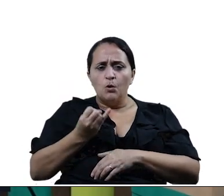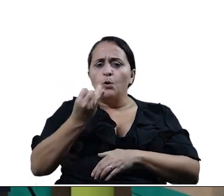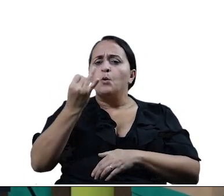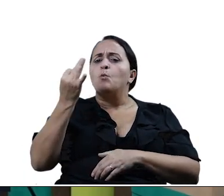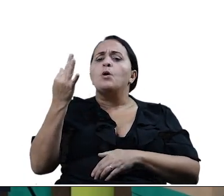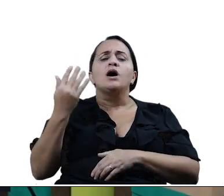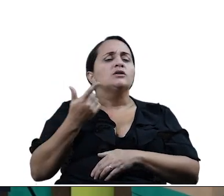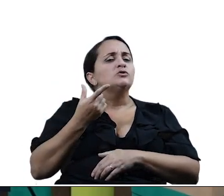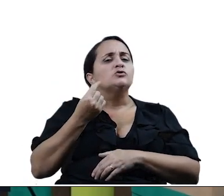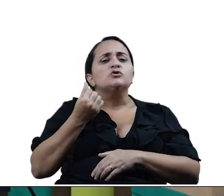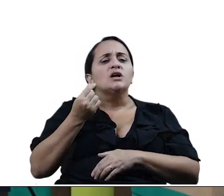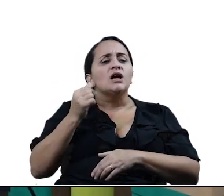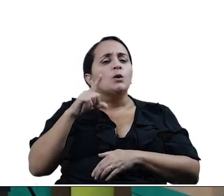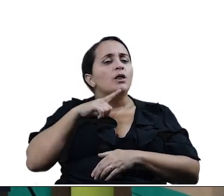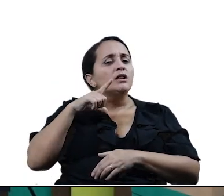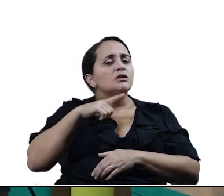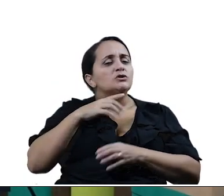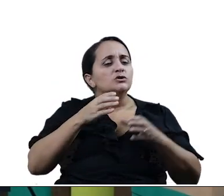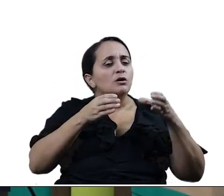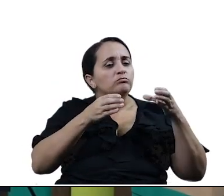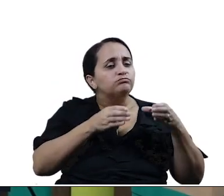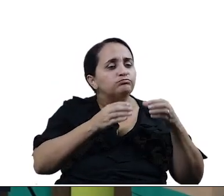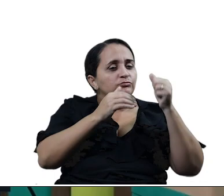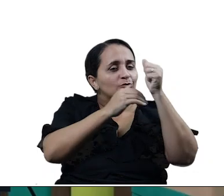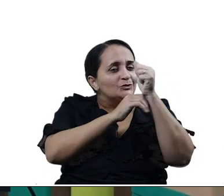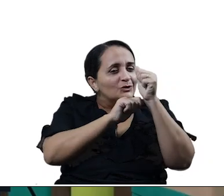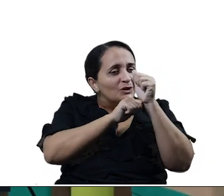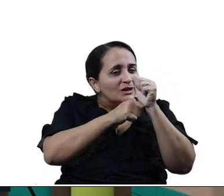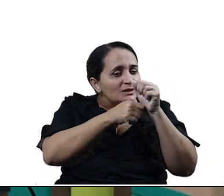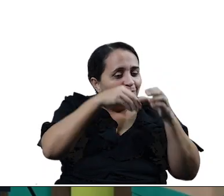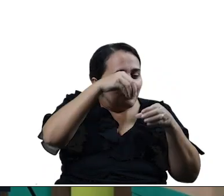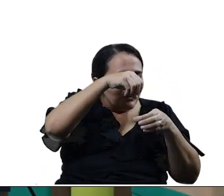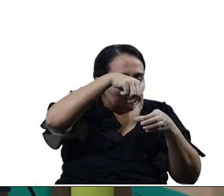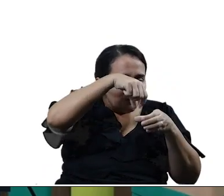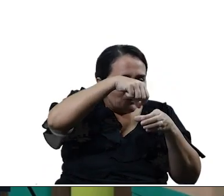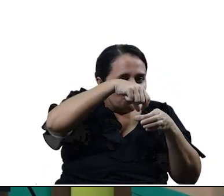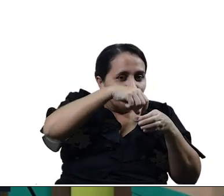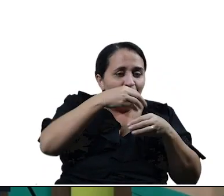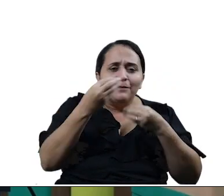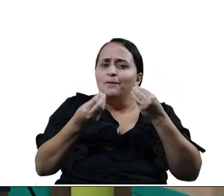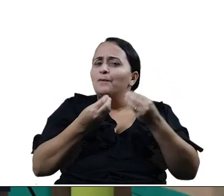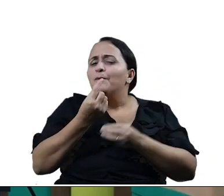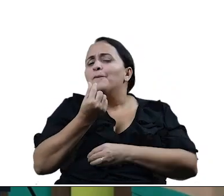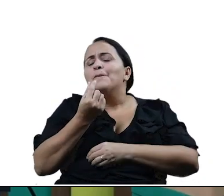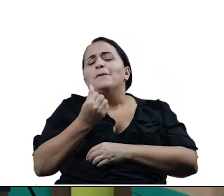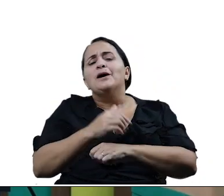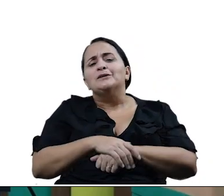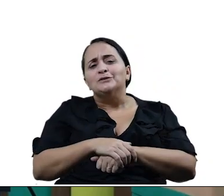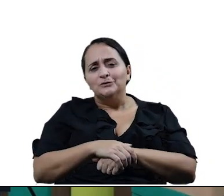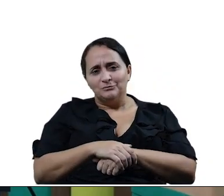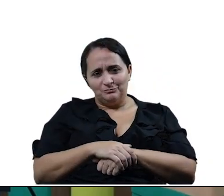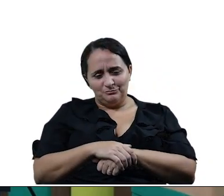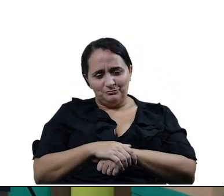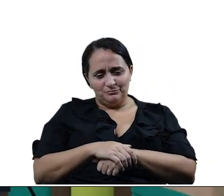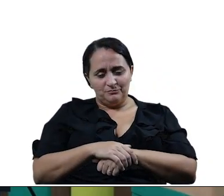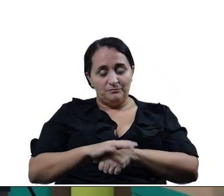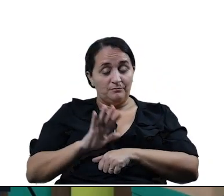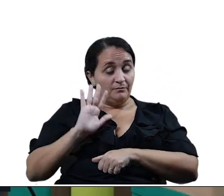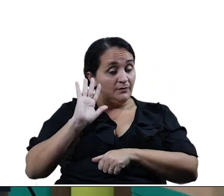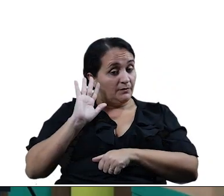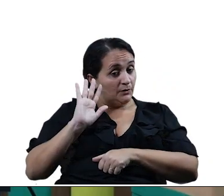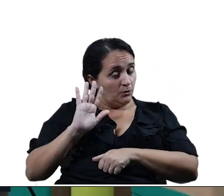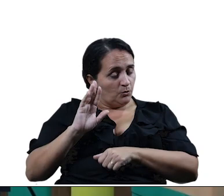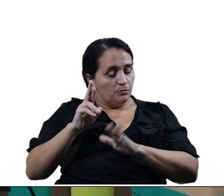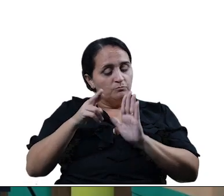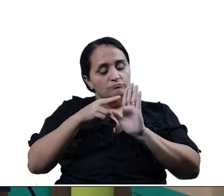Jorge tinha nesse cofrinho, tá? Uma das regras para resolver uma situação, problema de matemática,